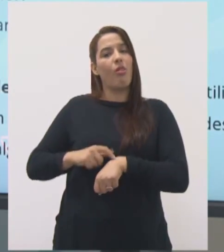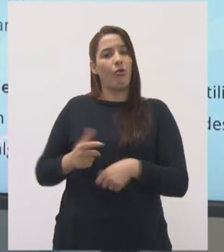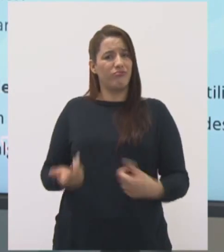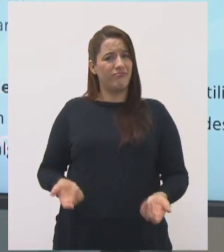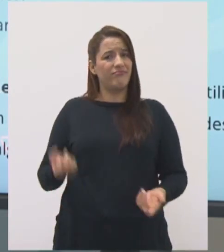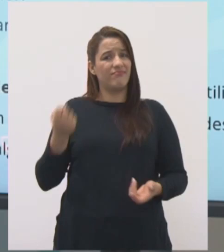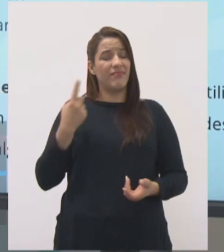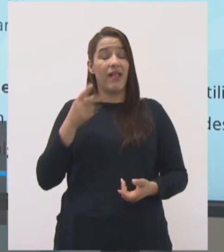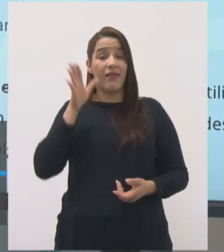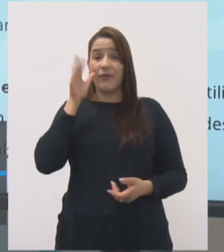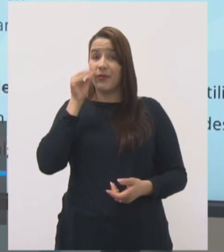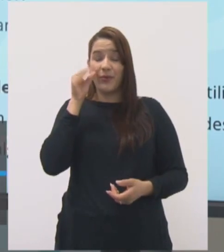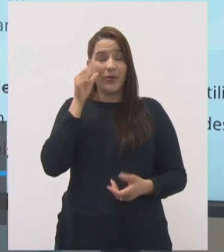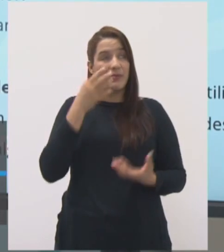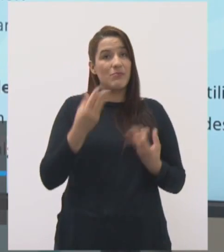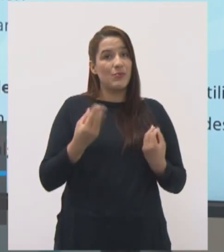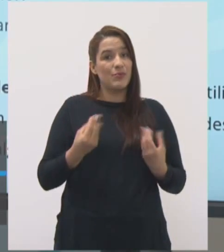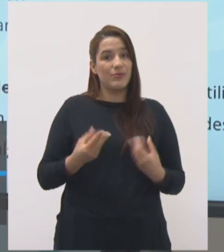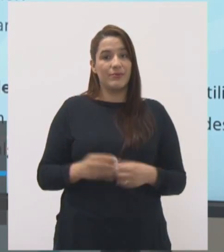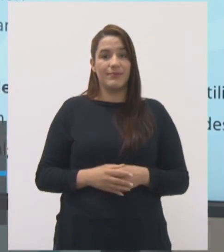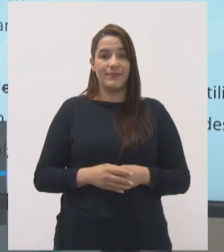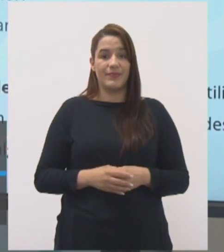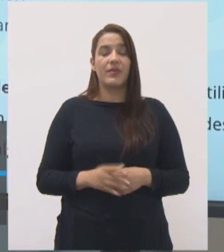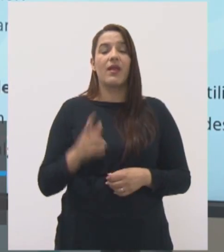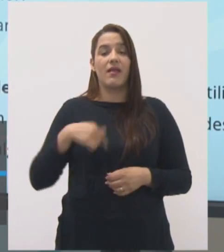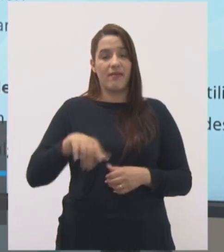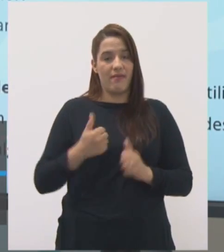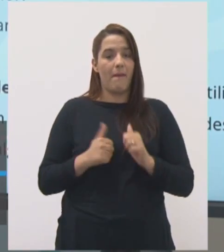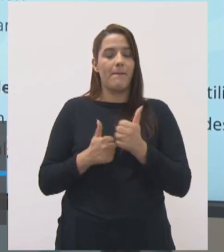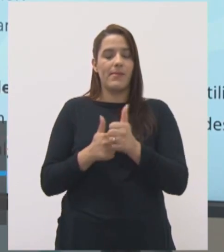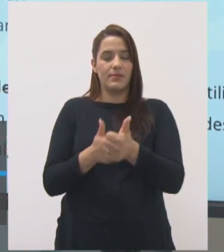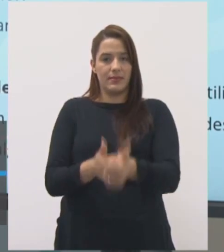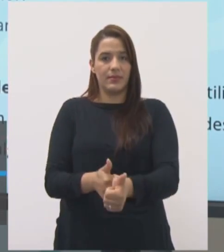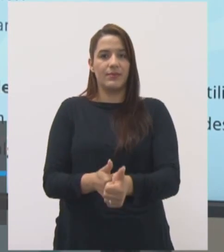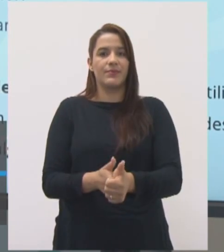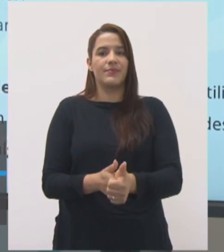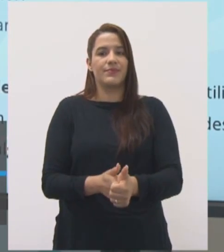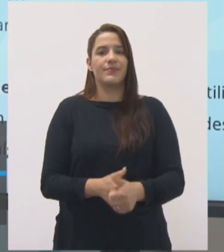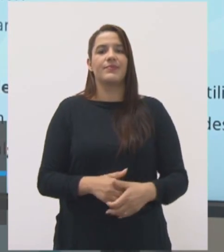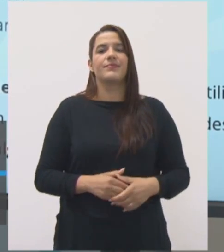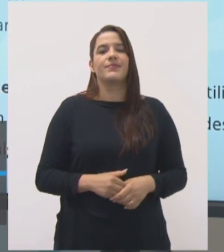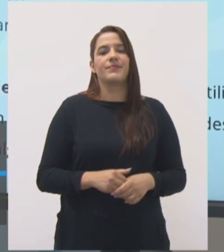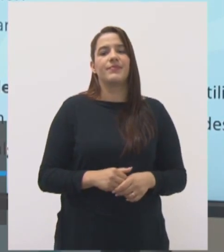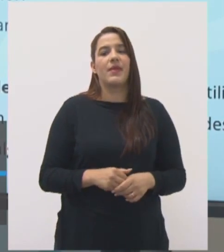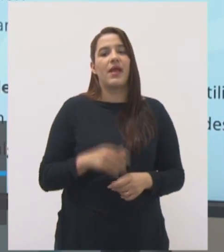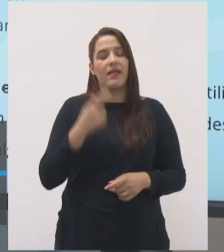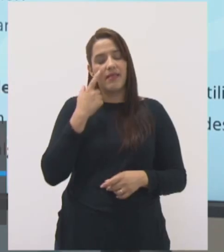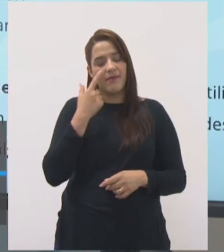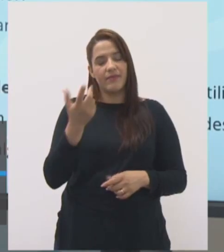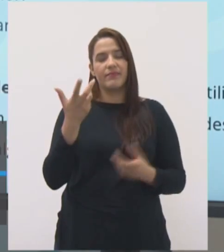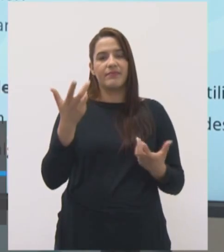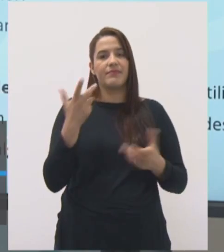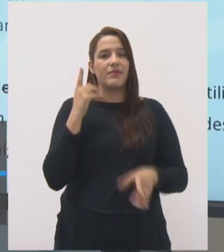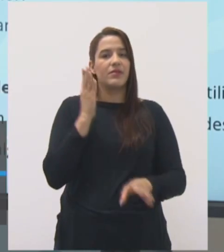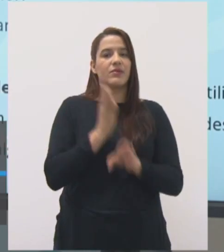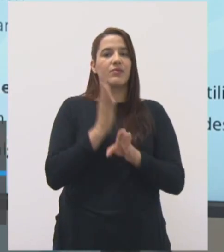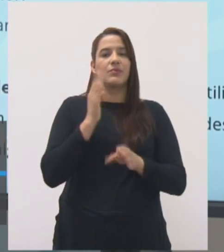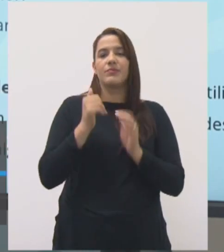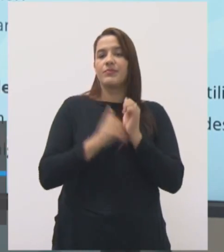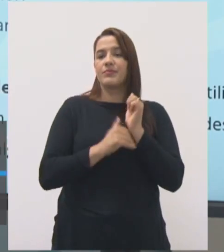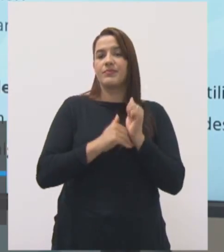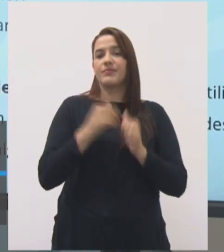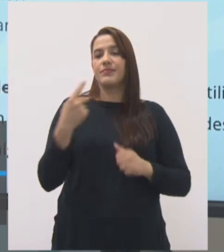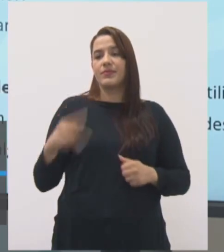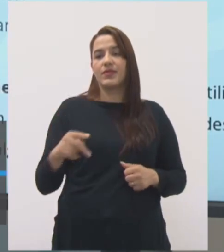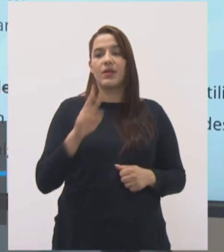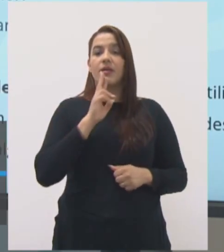tão grande, que ela foi atrás, ou seja, ela estava muito interessada em descobrir o segredo do coelho.